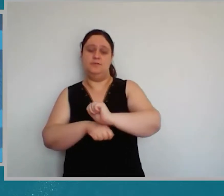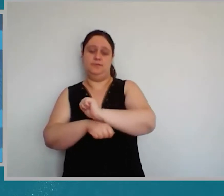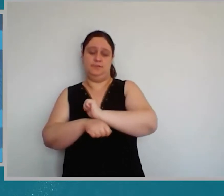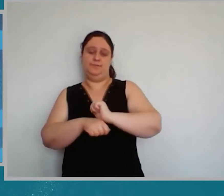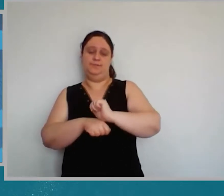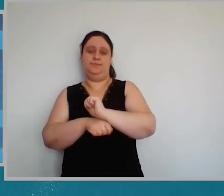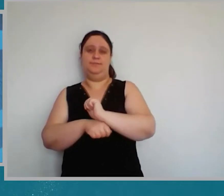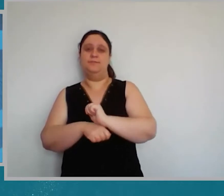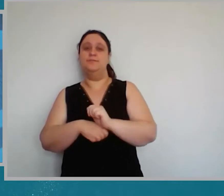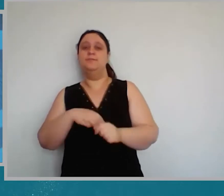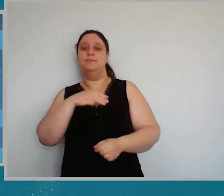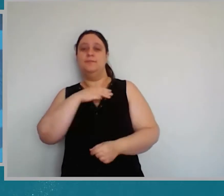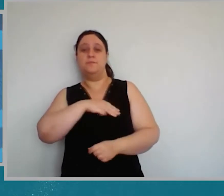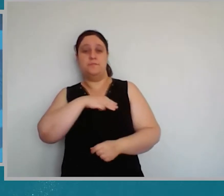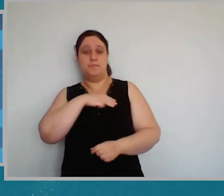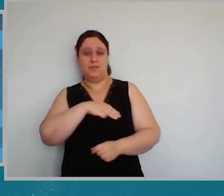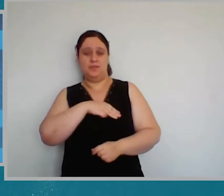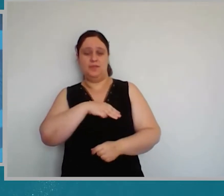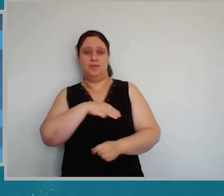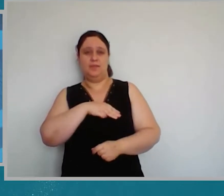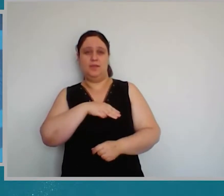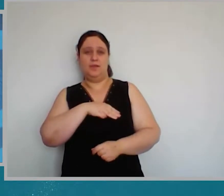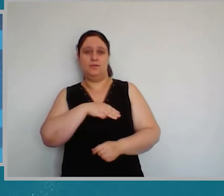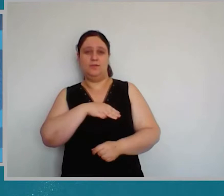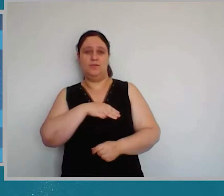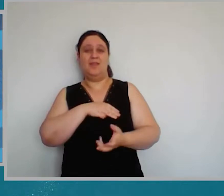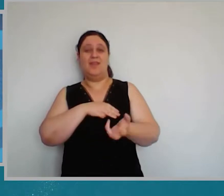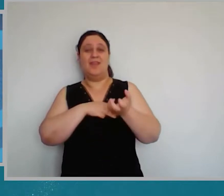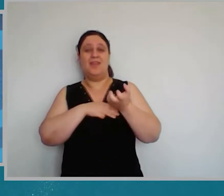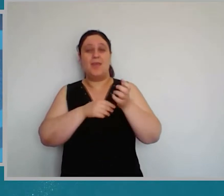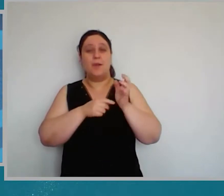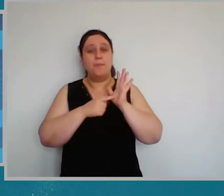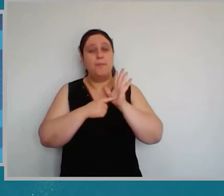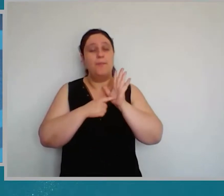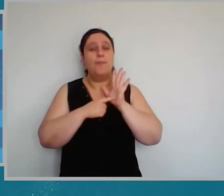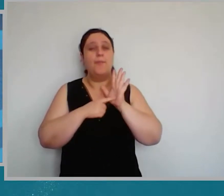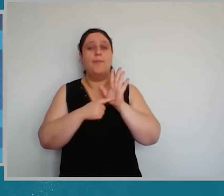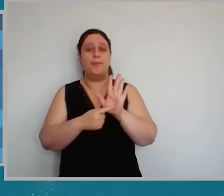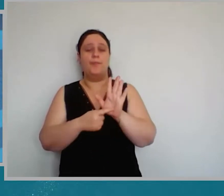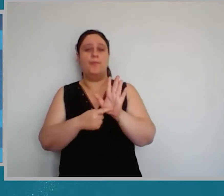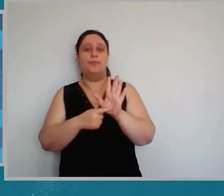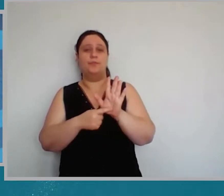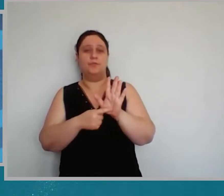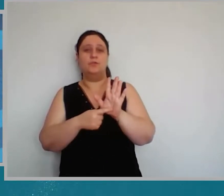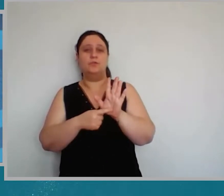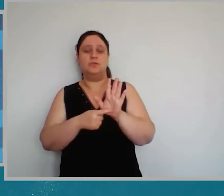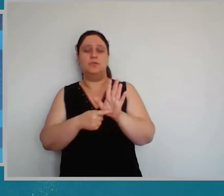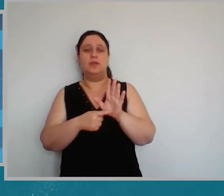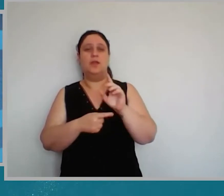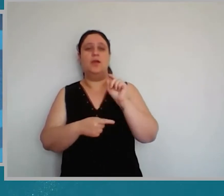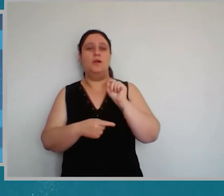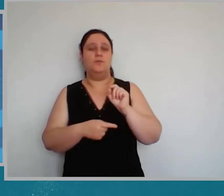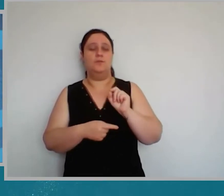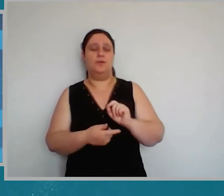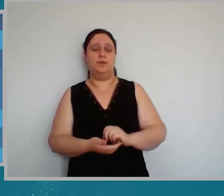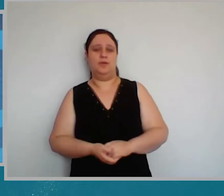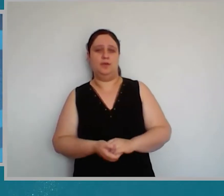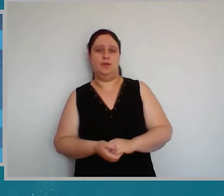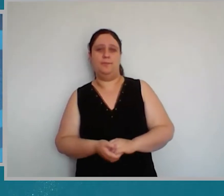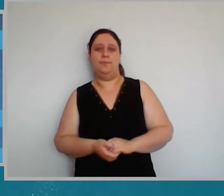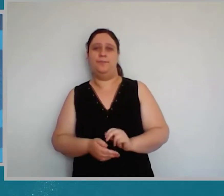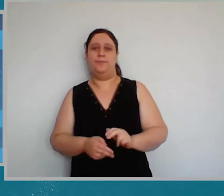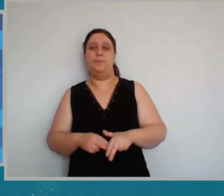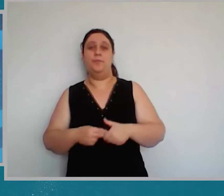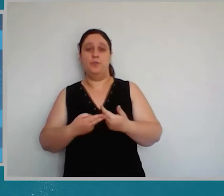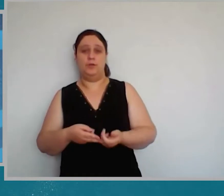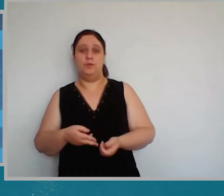Mateus faz questão de deixar claro no seu evangelho, por isso esse livro é Evangelho, é Boa